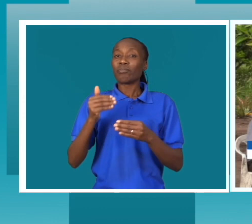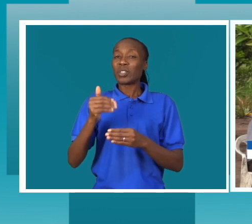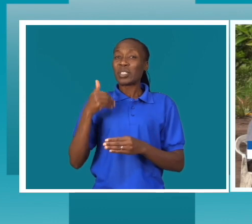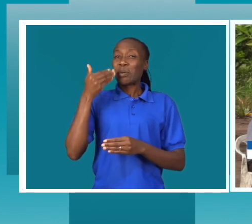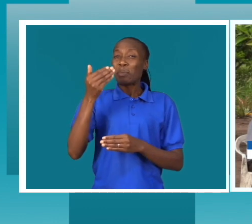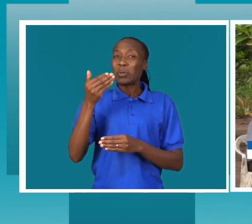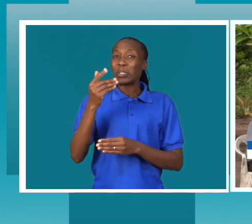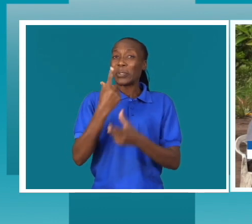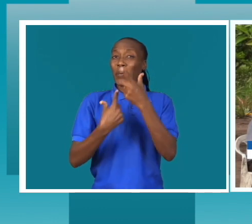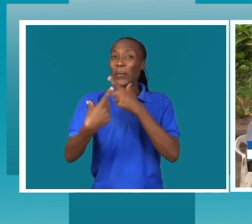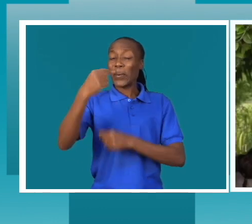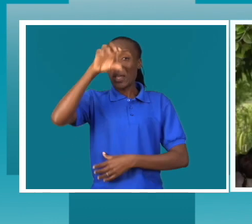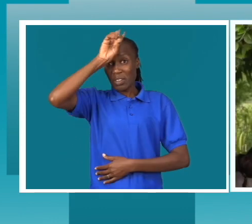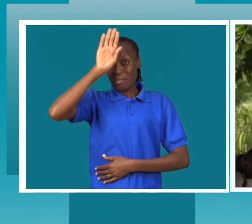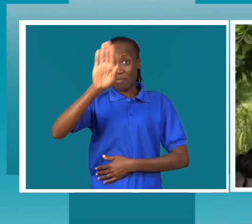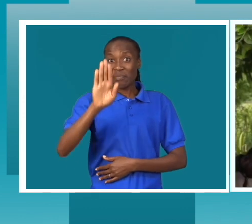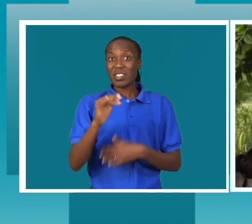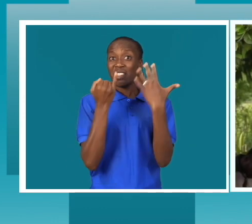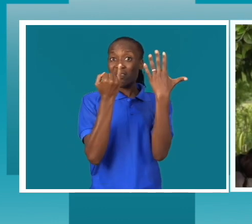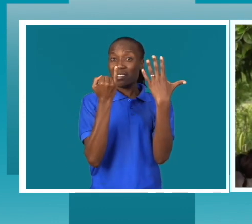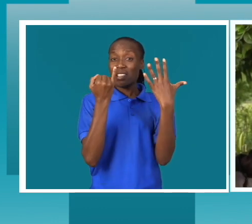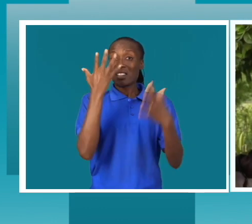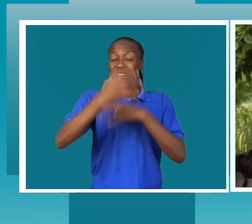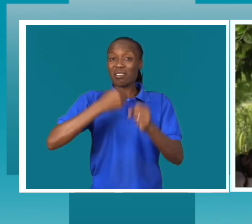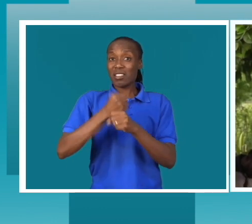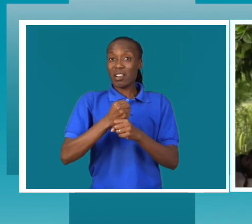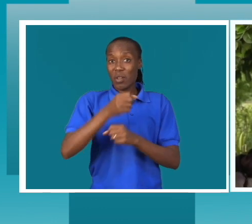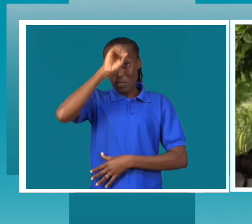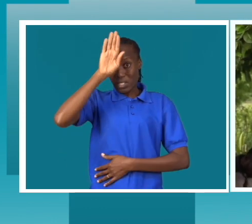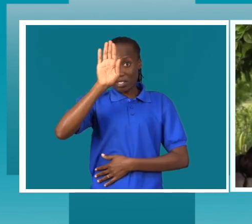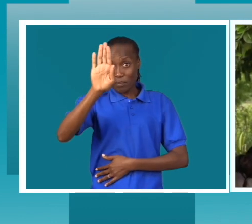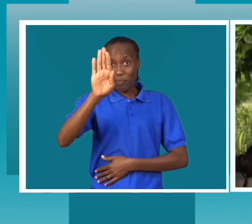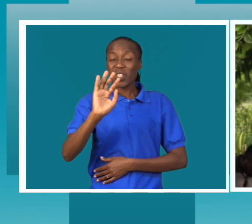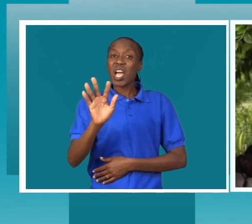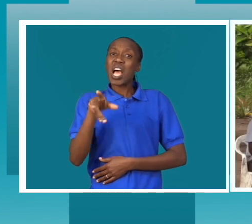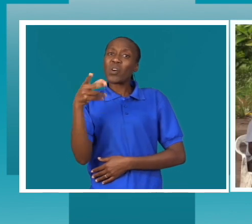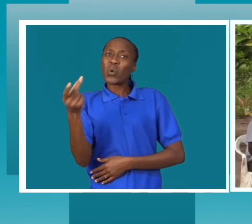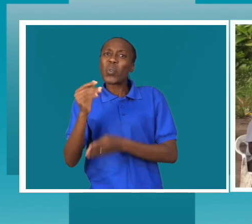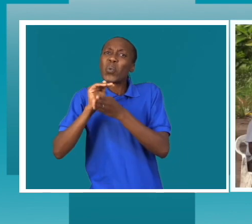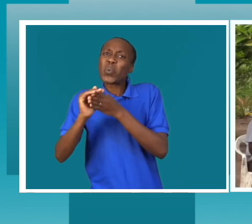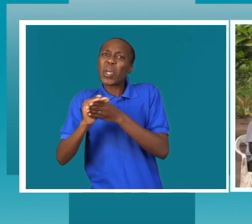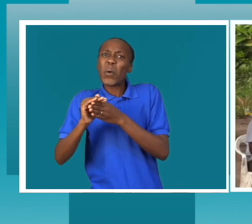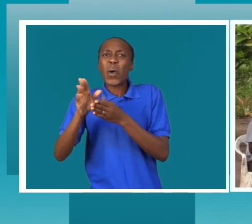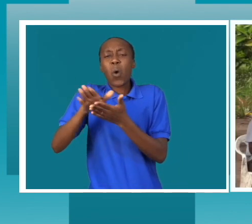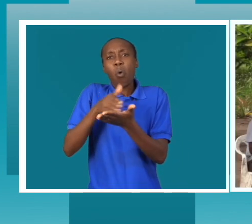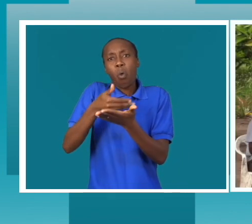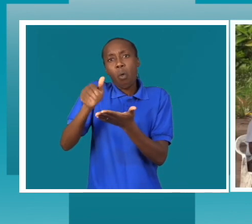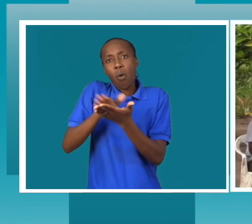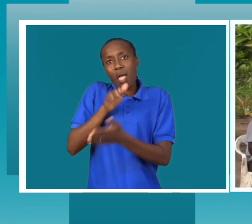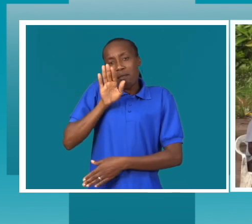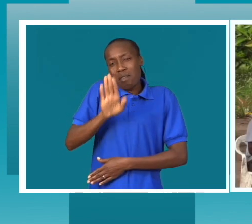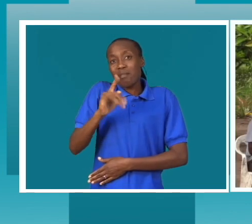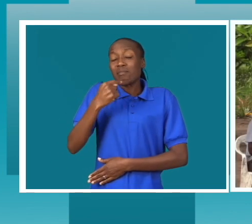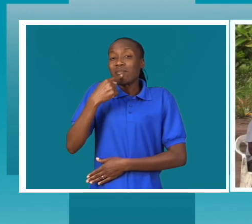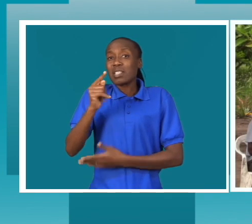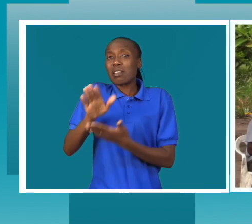Trabalhei 6 anos na África do Sul. Às vezes usávamos este tipo de cola. Então pensei em usá-las